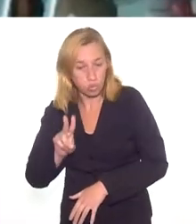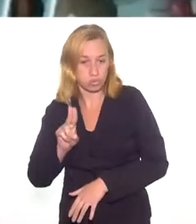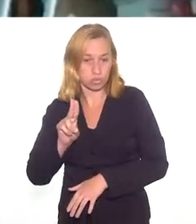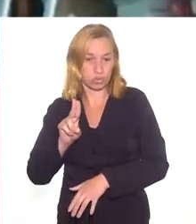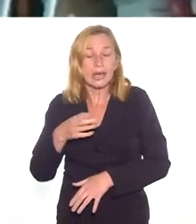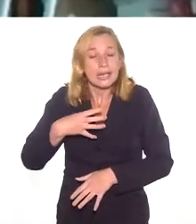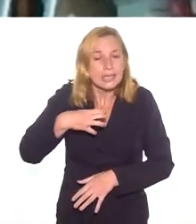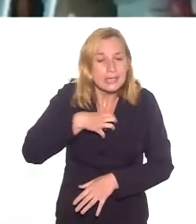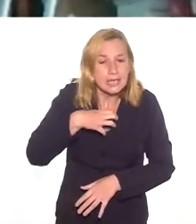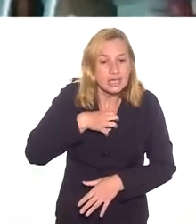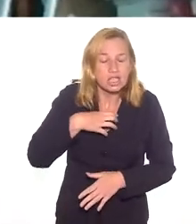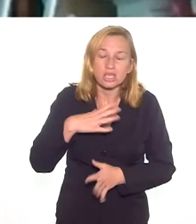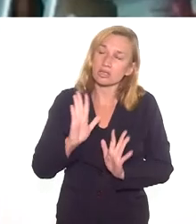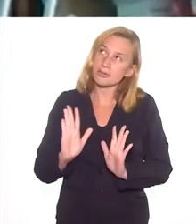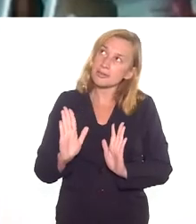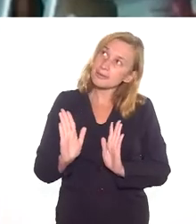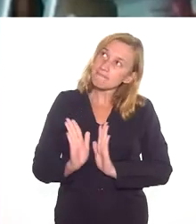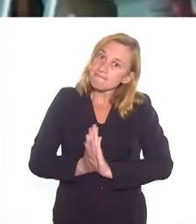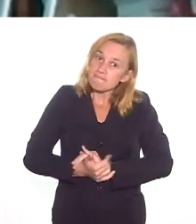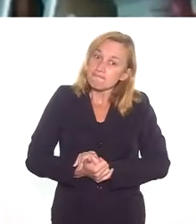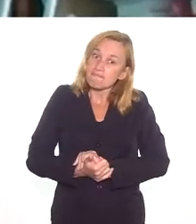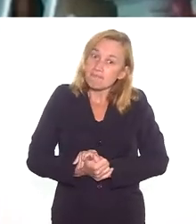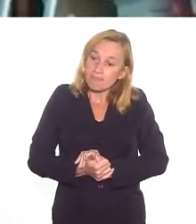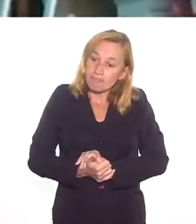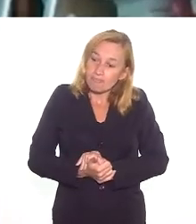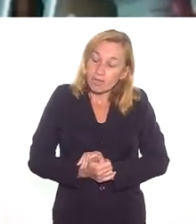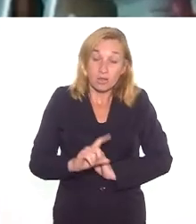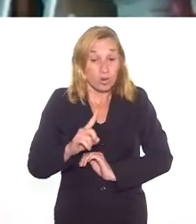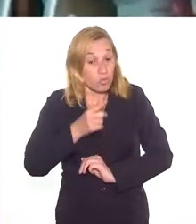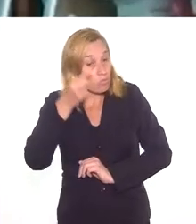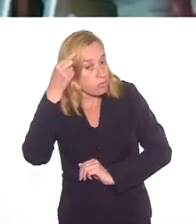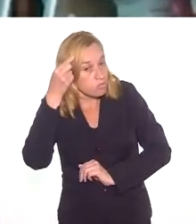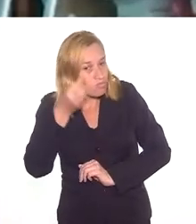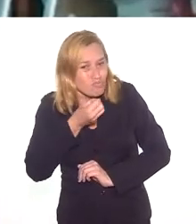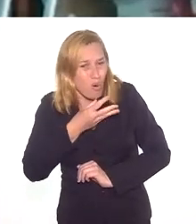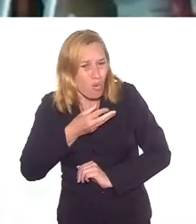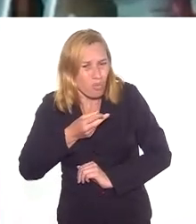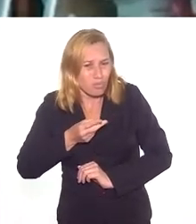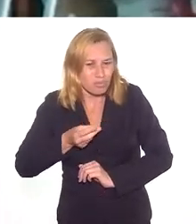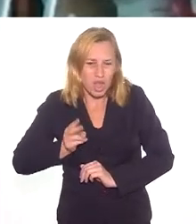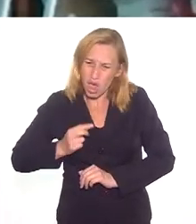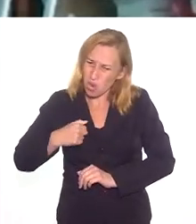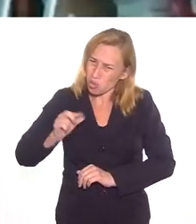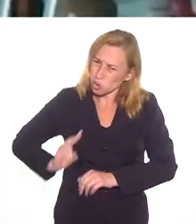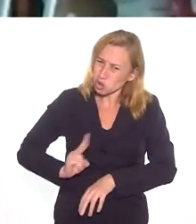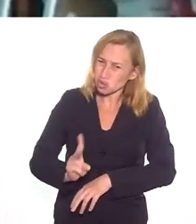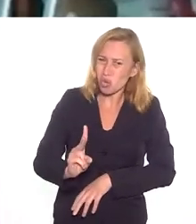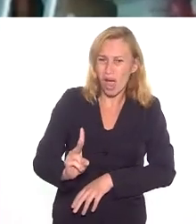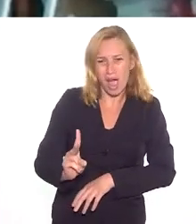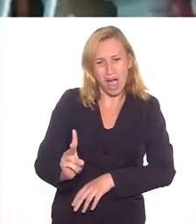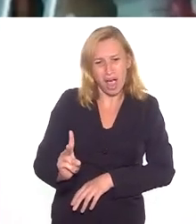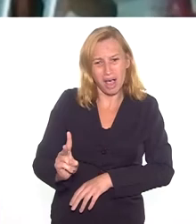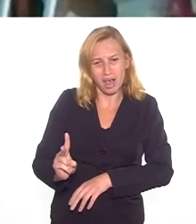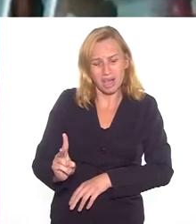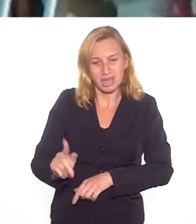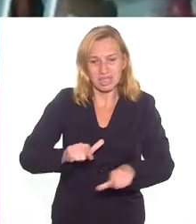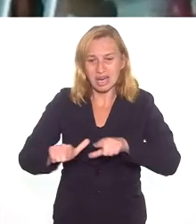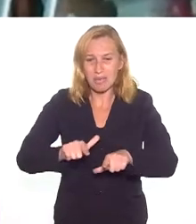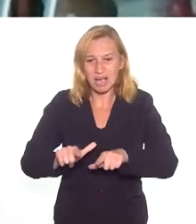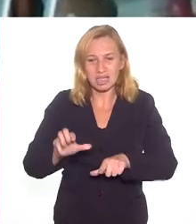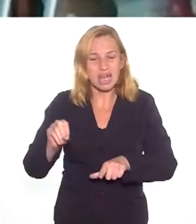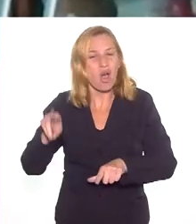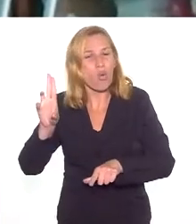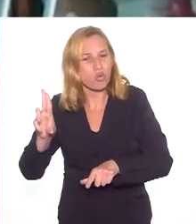ONU, porque eu estava sentindo que talvez não fosse um ideal para mim